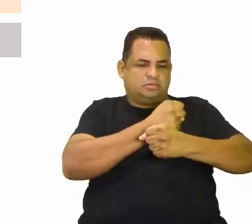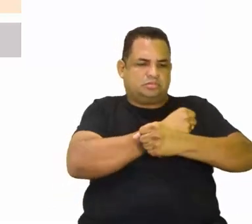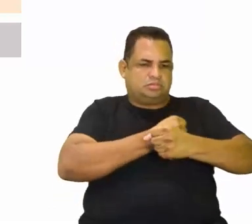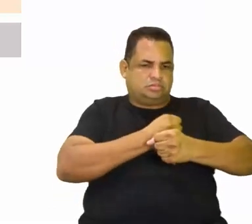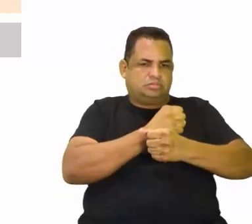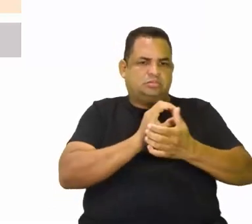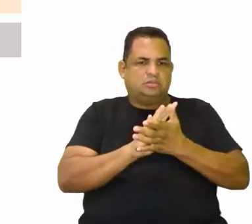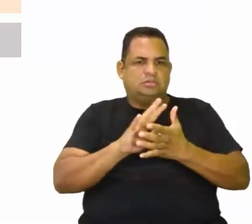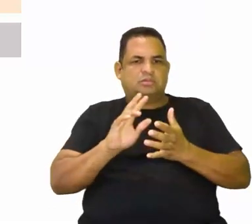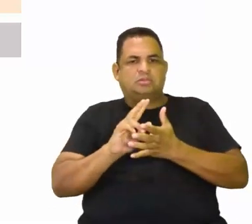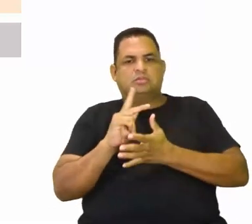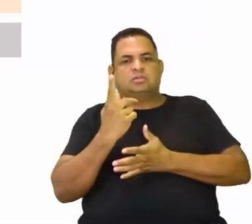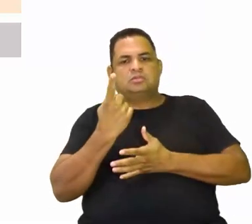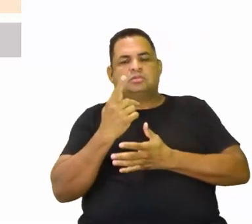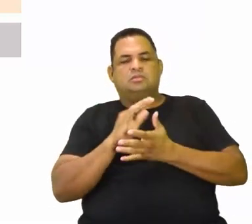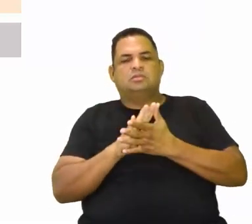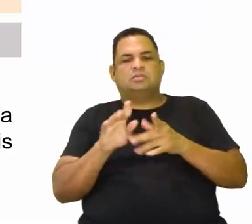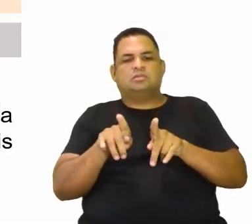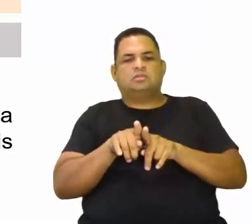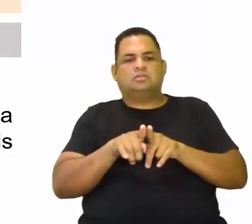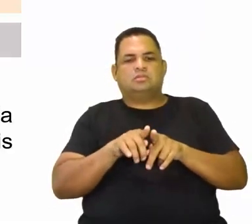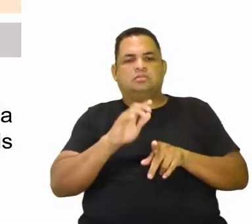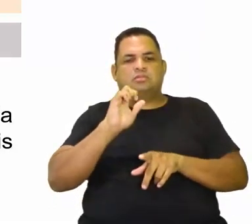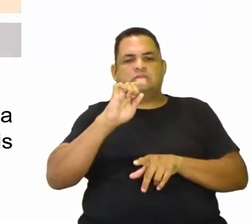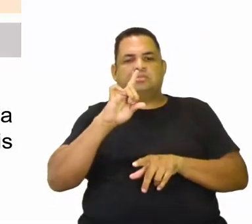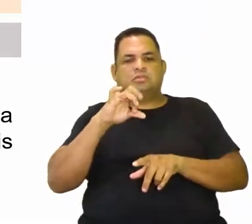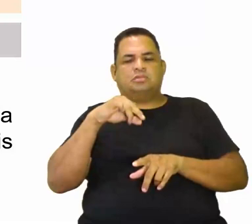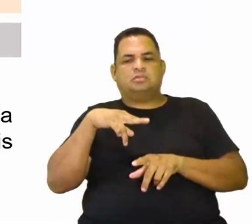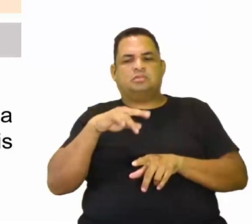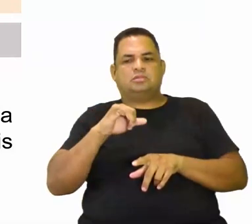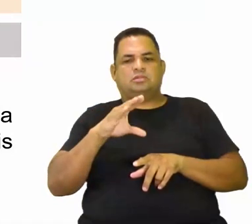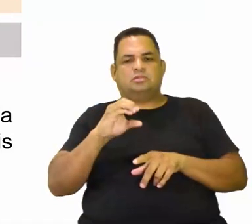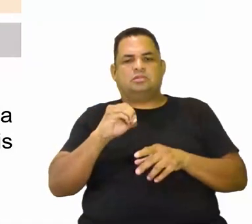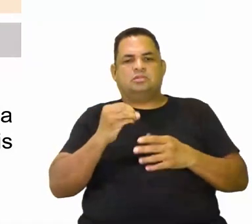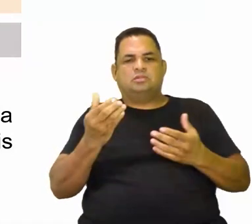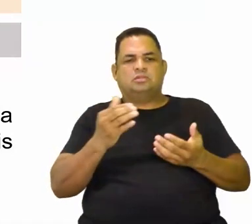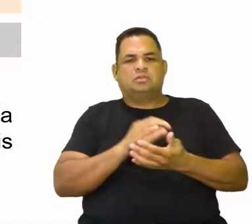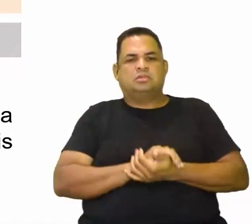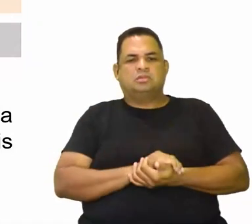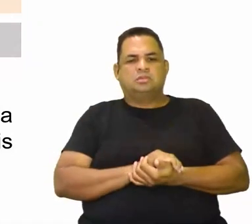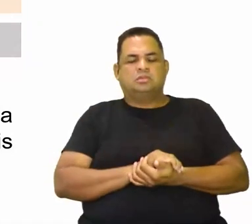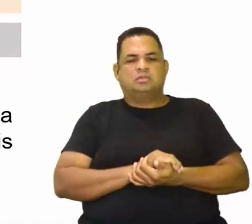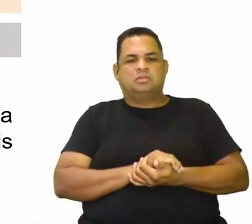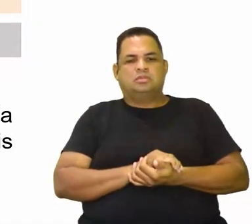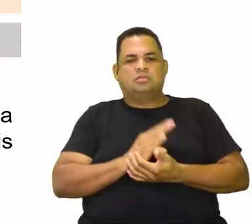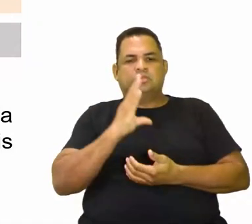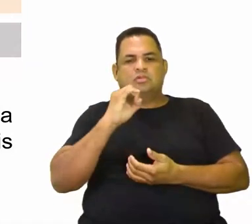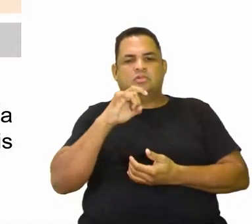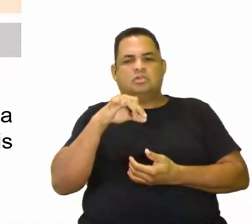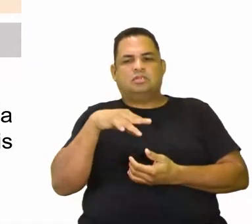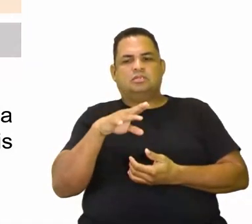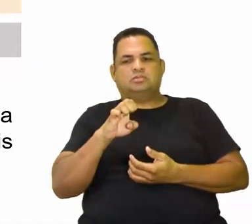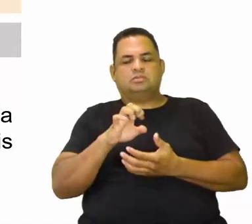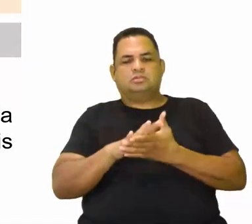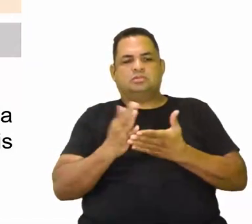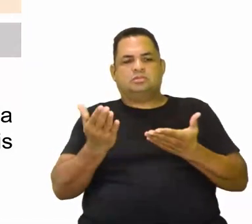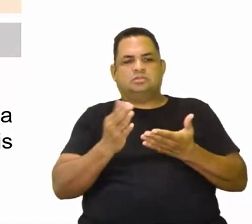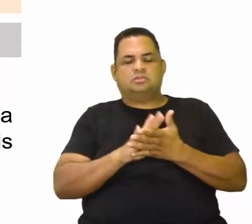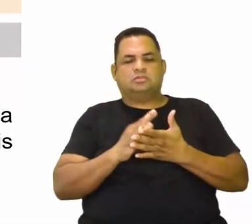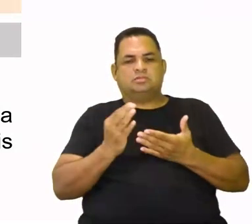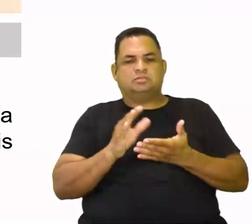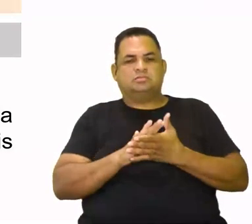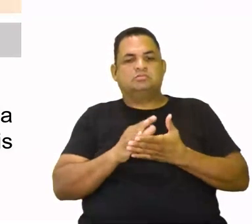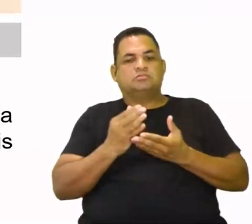tem também o hidrogênio que queima, e o gás da soda, que é o acetileno. Como comburentes, que é exatamente o que